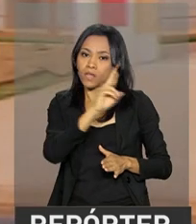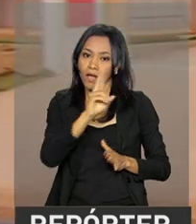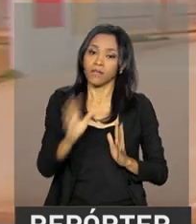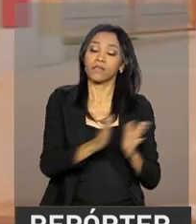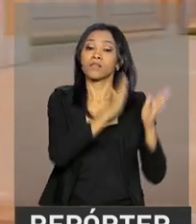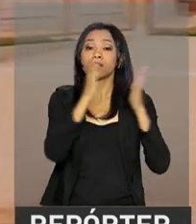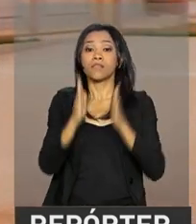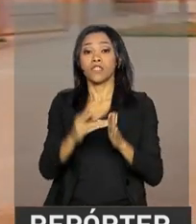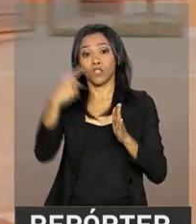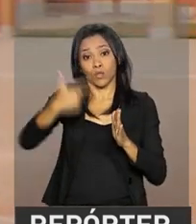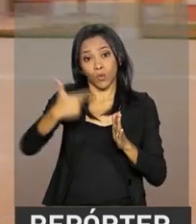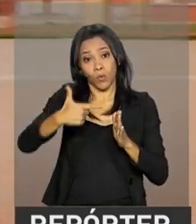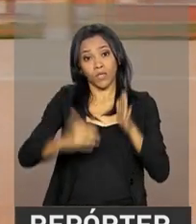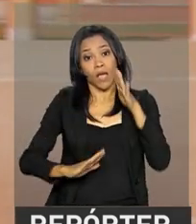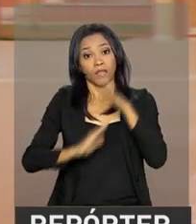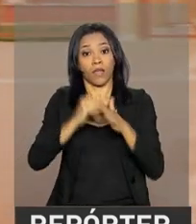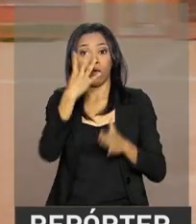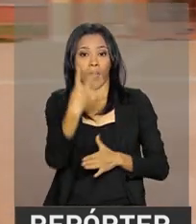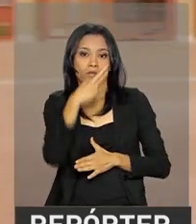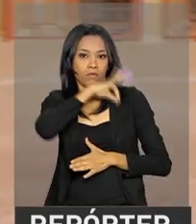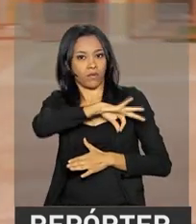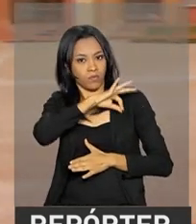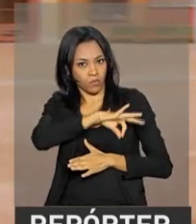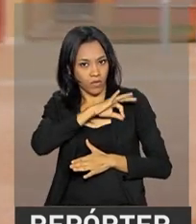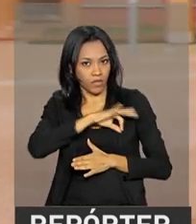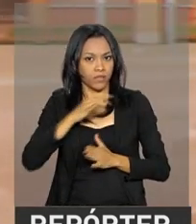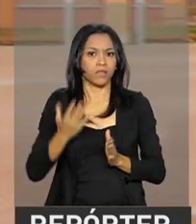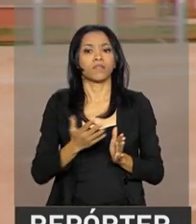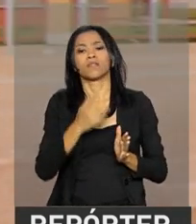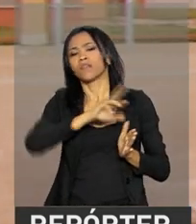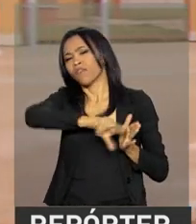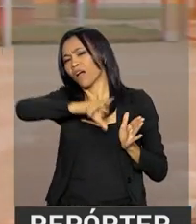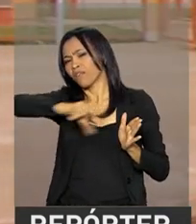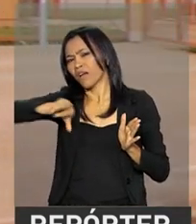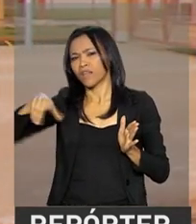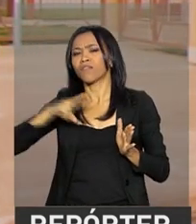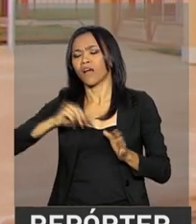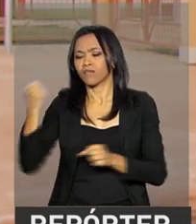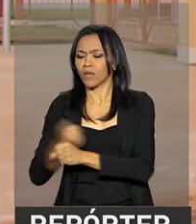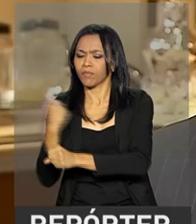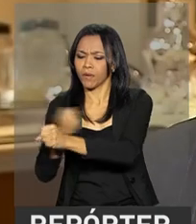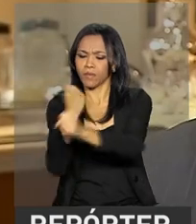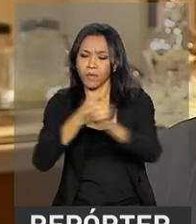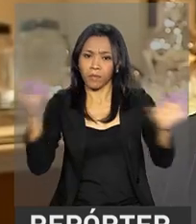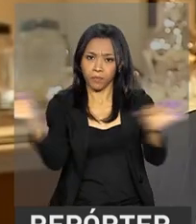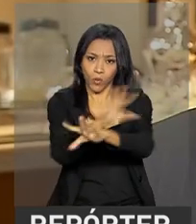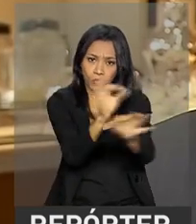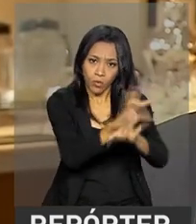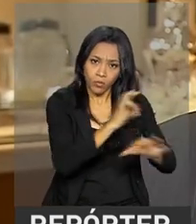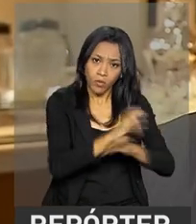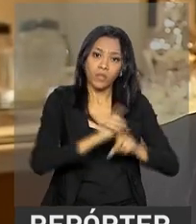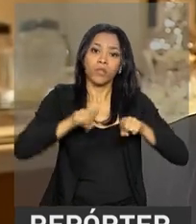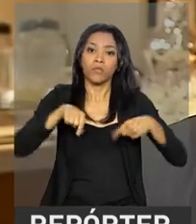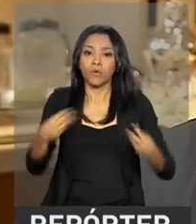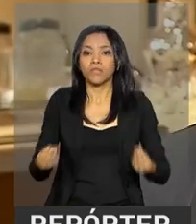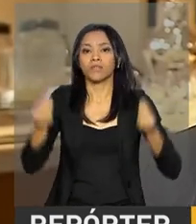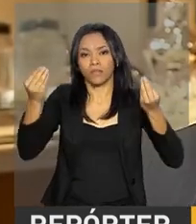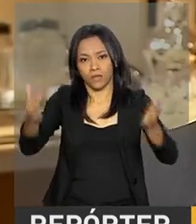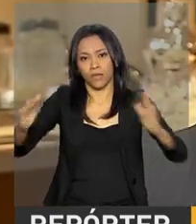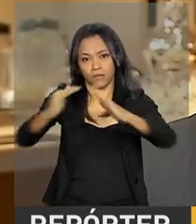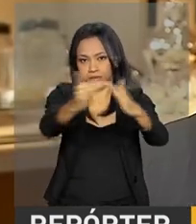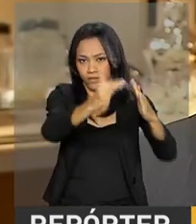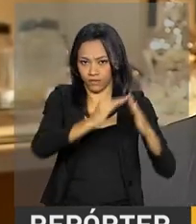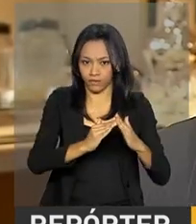quem ganha até R$ 4.000 por mês. E milhares de outras unidades serão concluídas e entregues. Desde o momento em que o